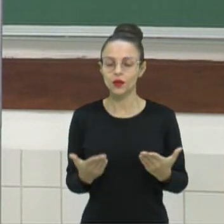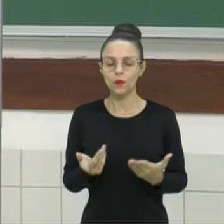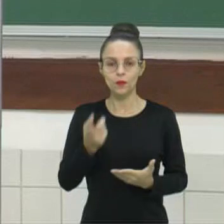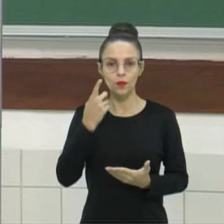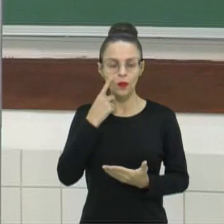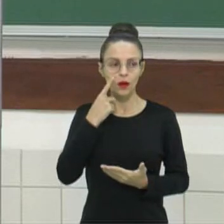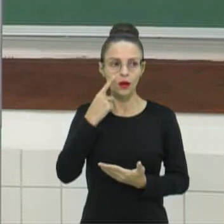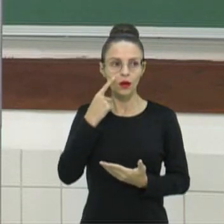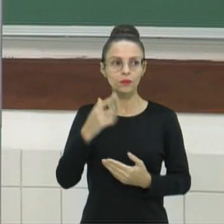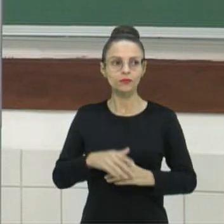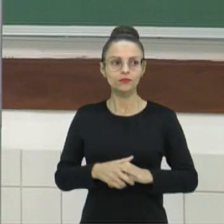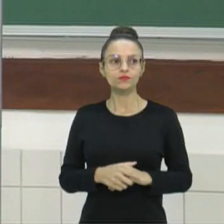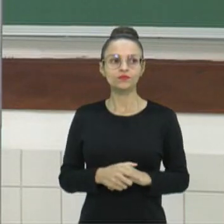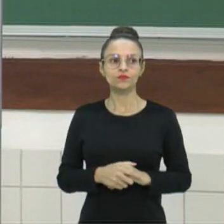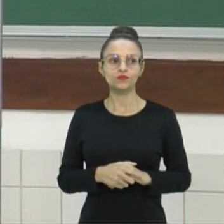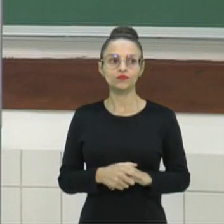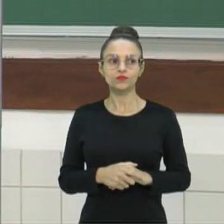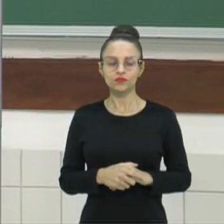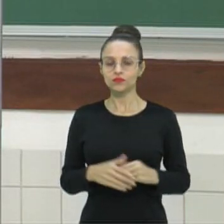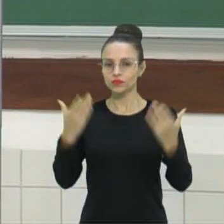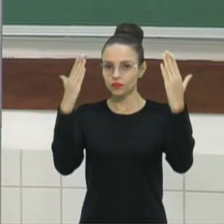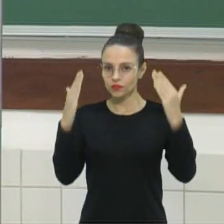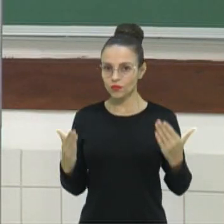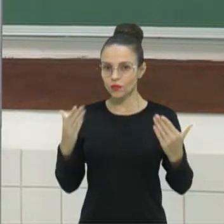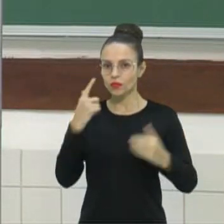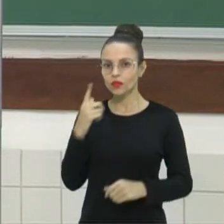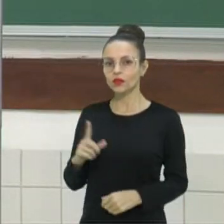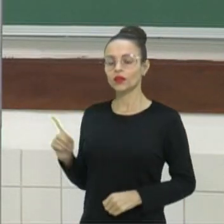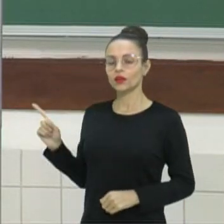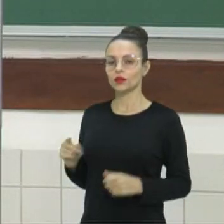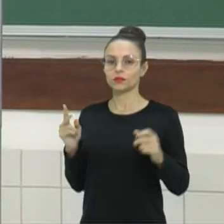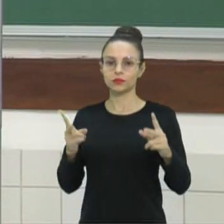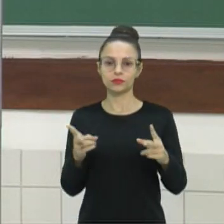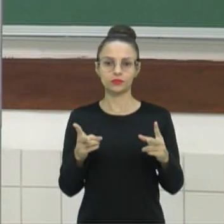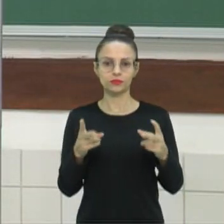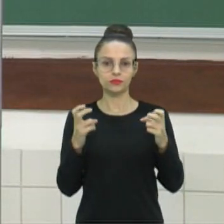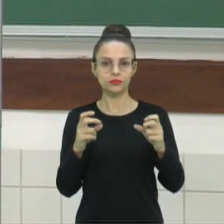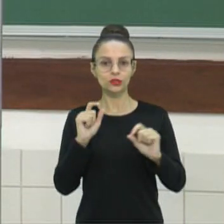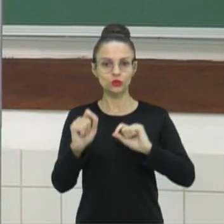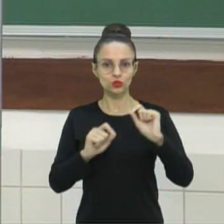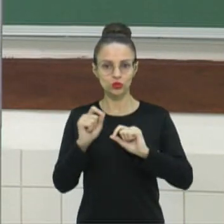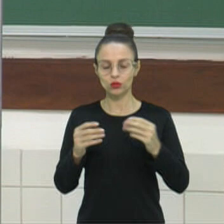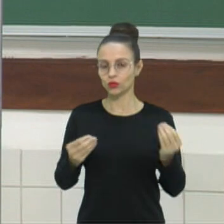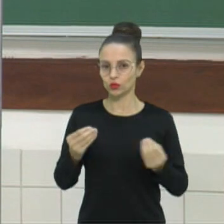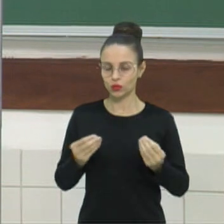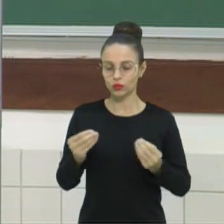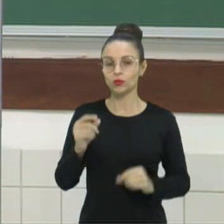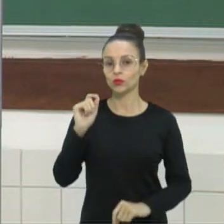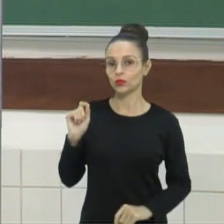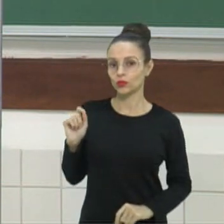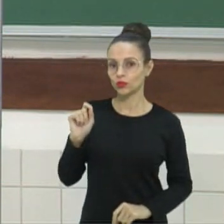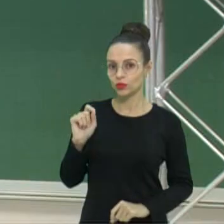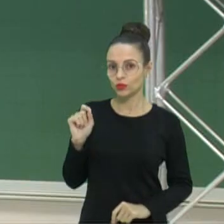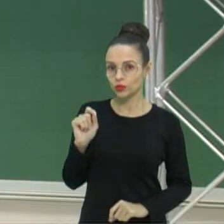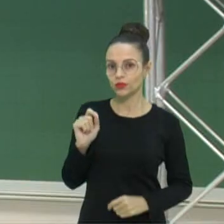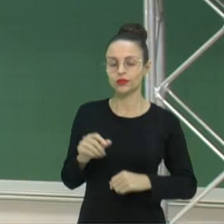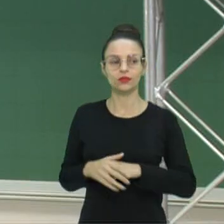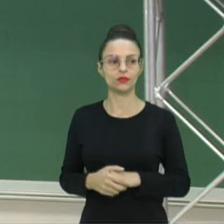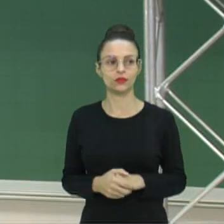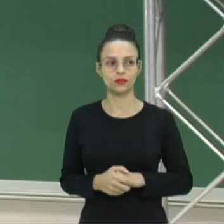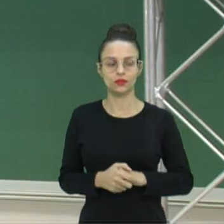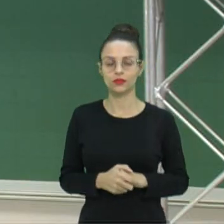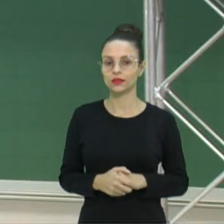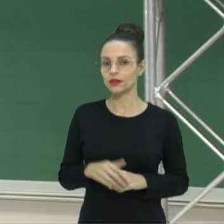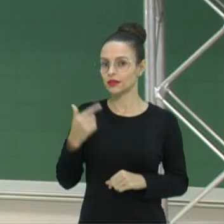vai ter, certo? Analisando aqui em seguinte, eu vou analisar da seguinte forma, que eu não vou